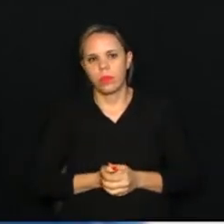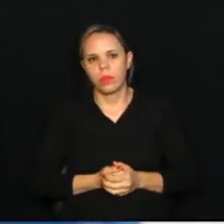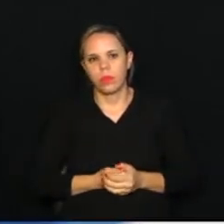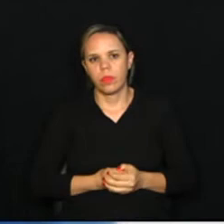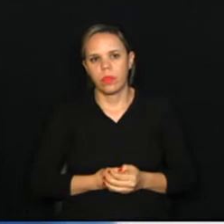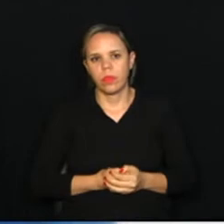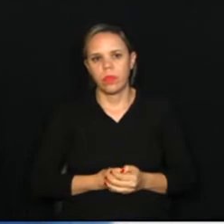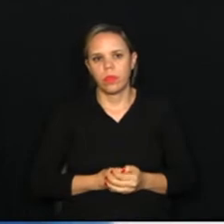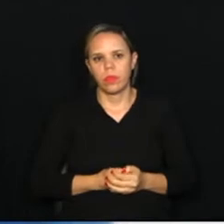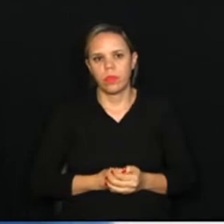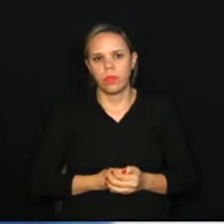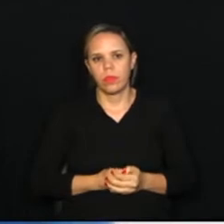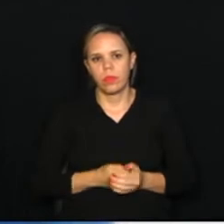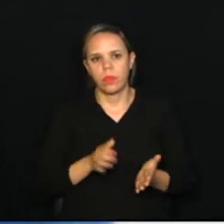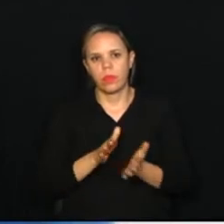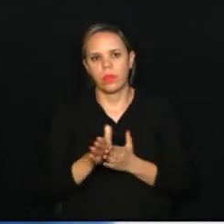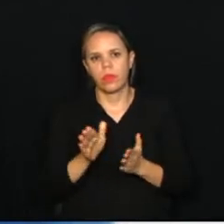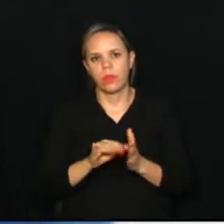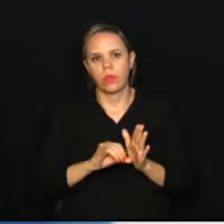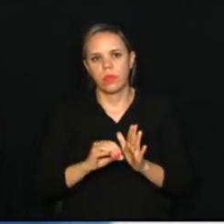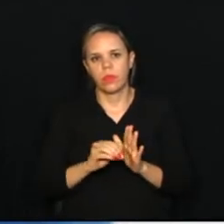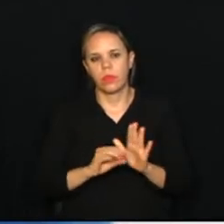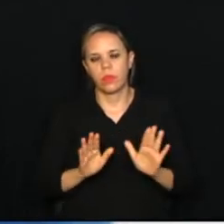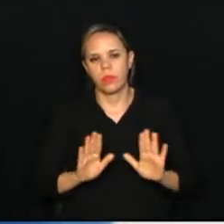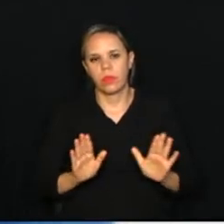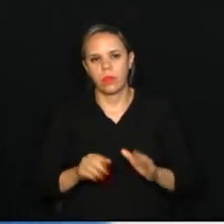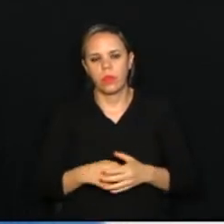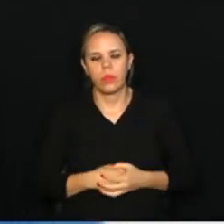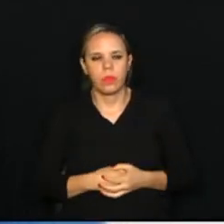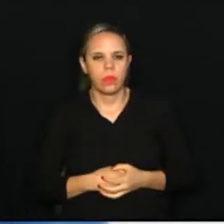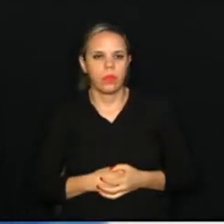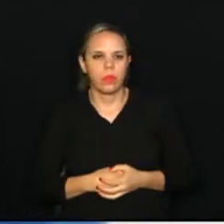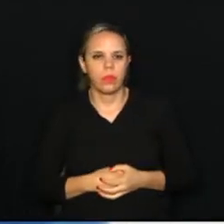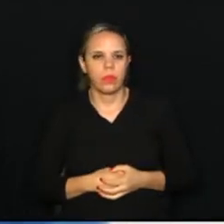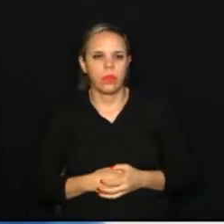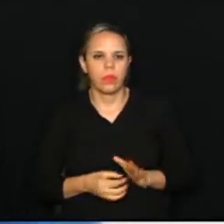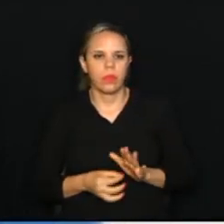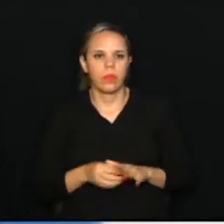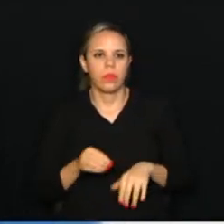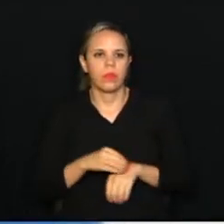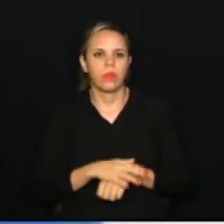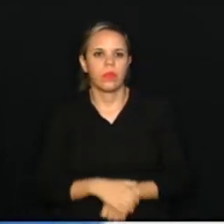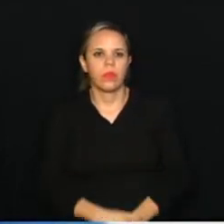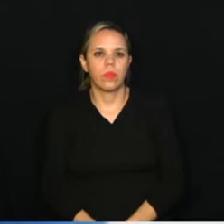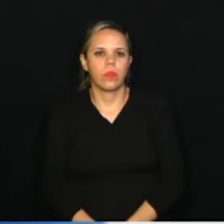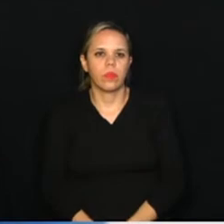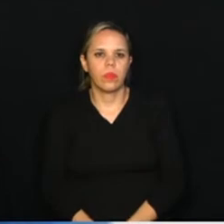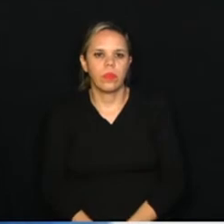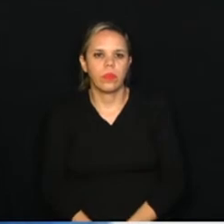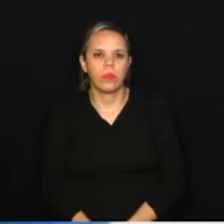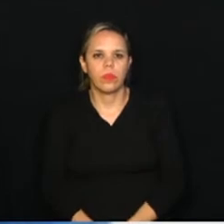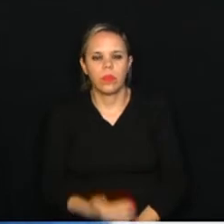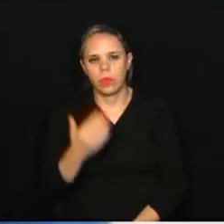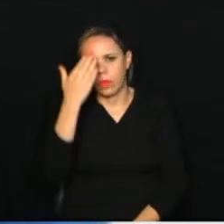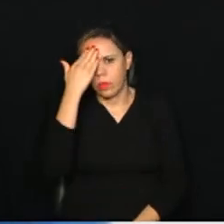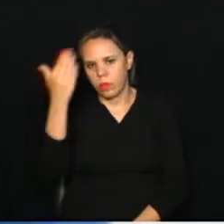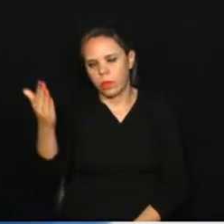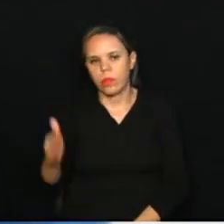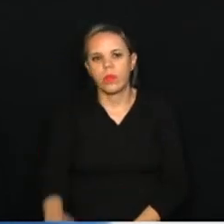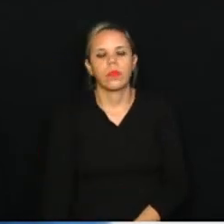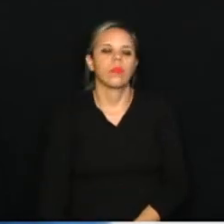ter que ficar publicando no Diário Oficial também, né? Fica essa uma sugestão. Obrigado.